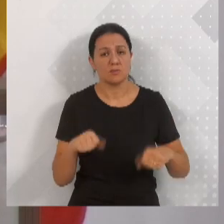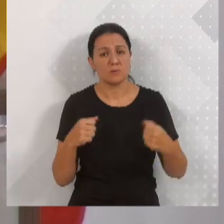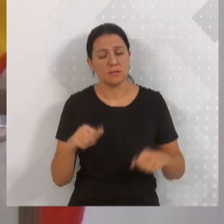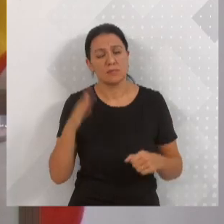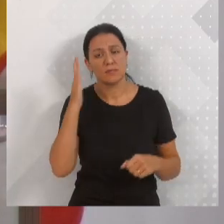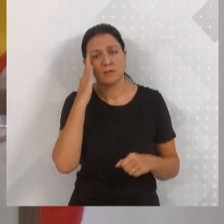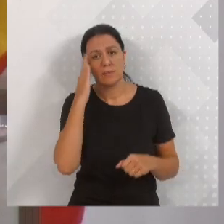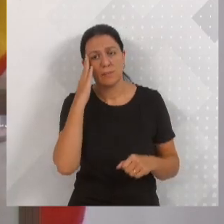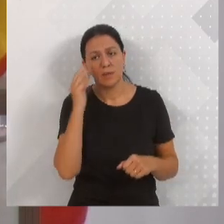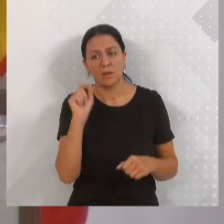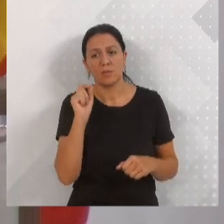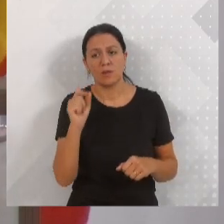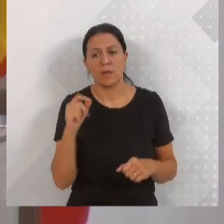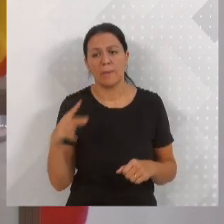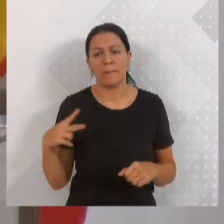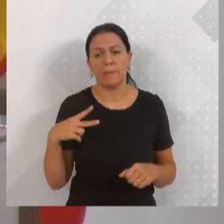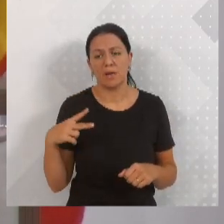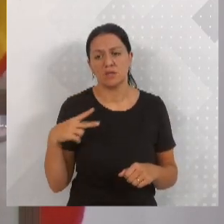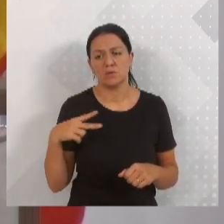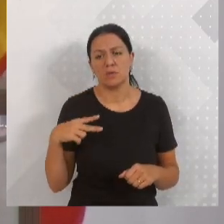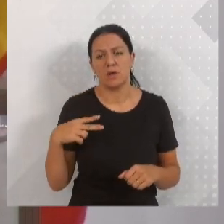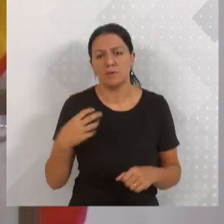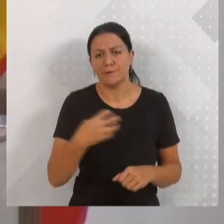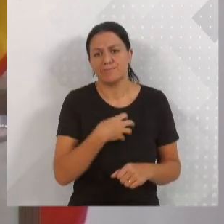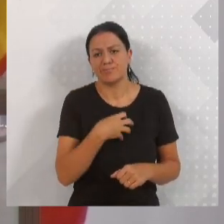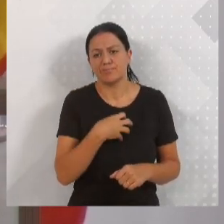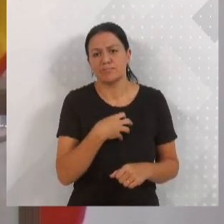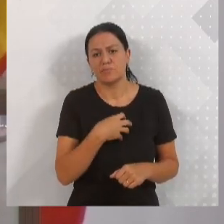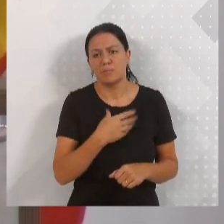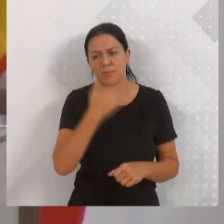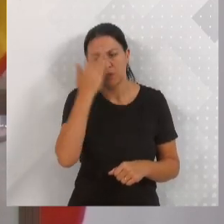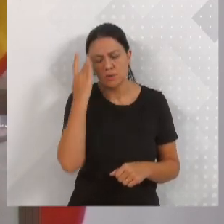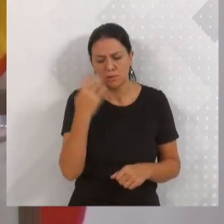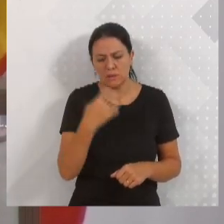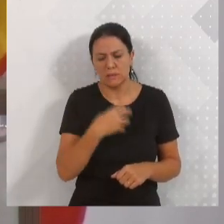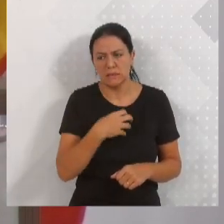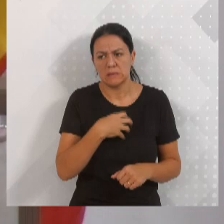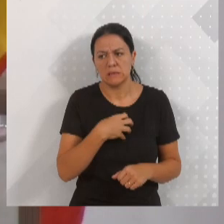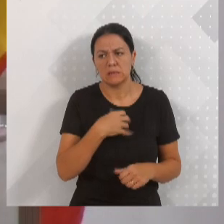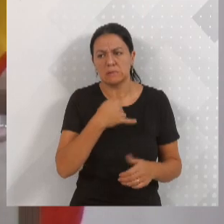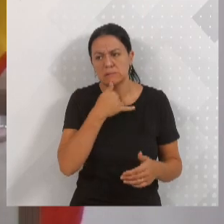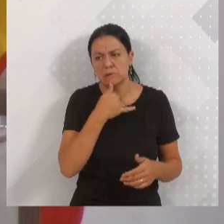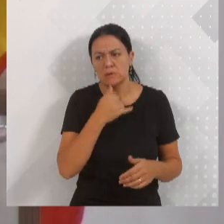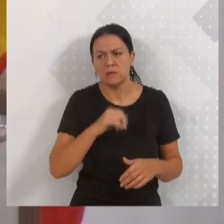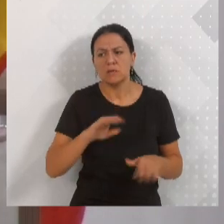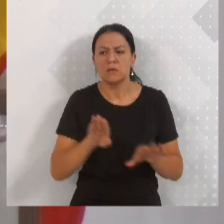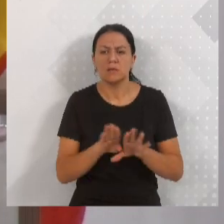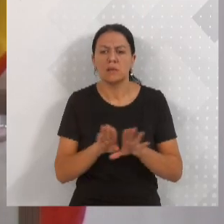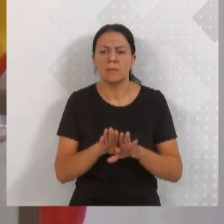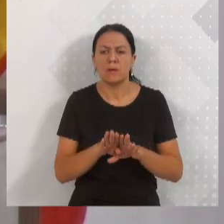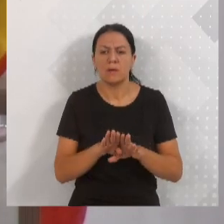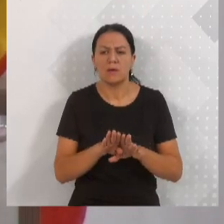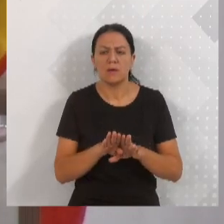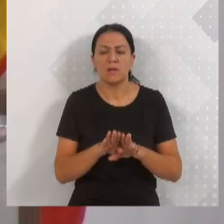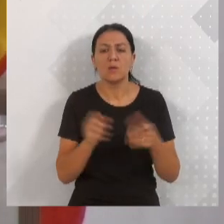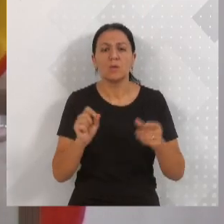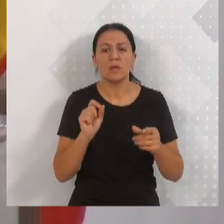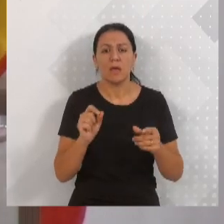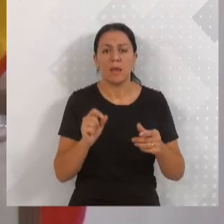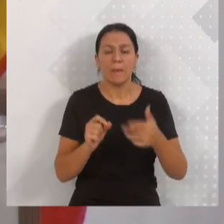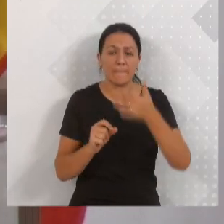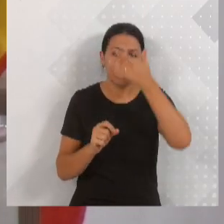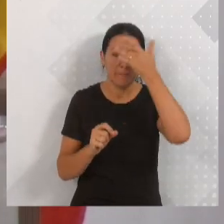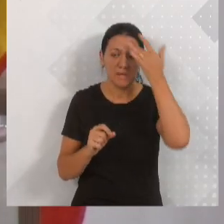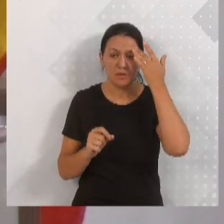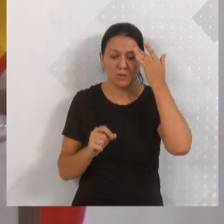que é o pessoal né que é o sentimento pessoal daquela pessoa que foi atingida pelo crime do do Olhar do administrador a gente olha